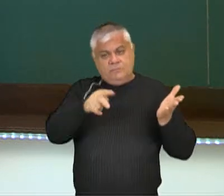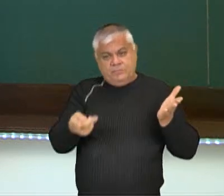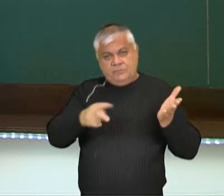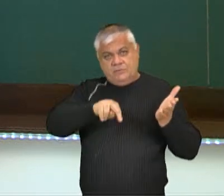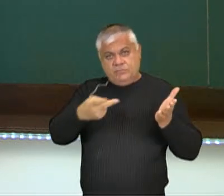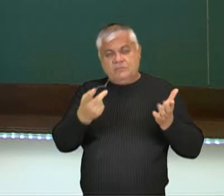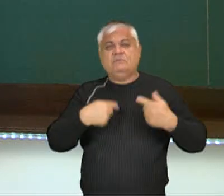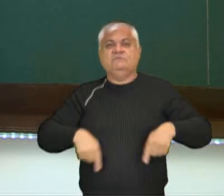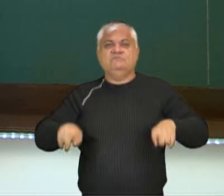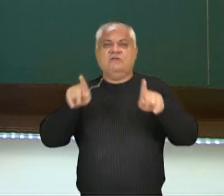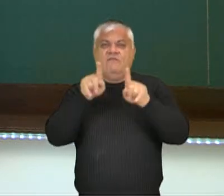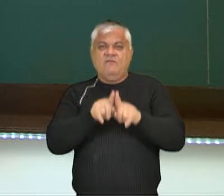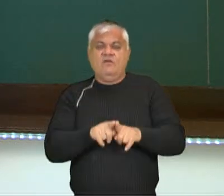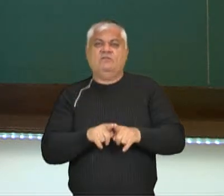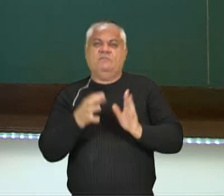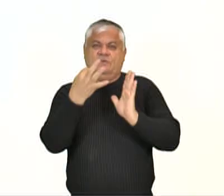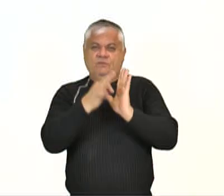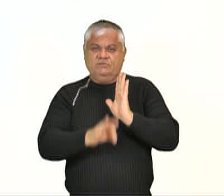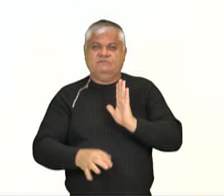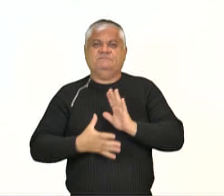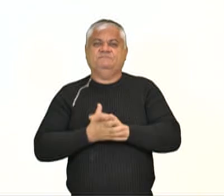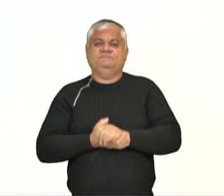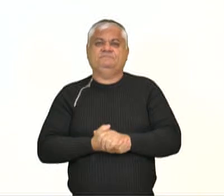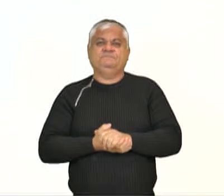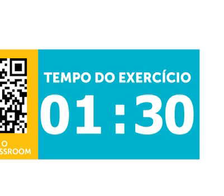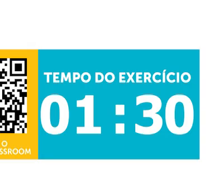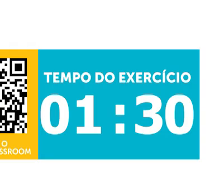e eu já volto para a gente corrigir.